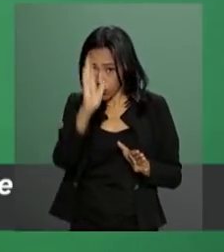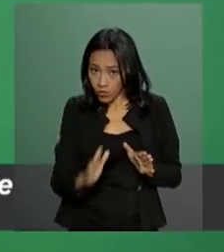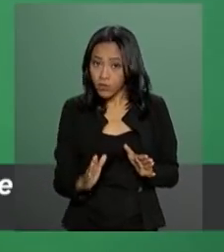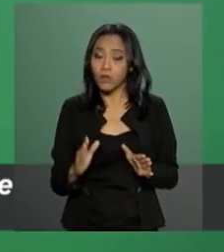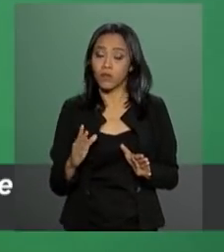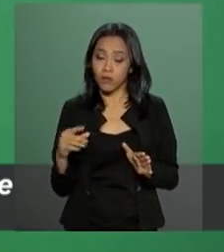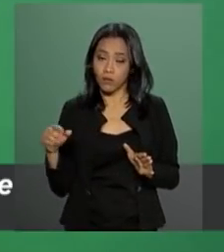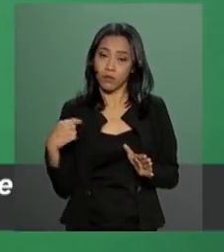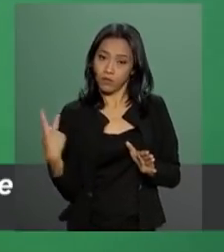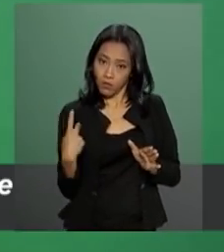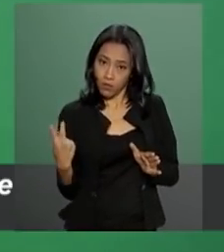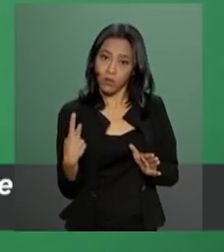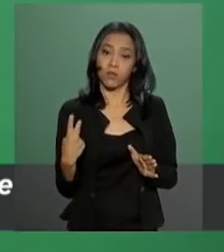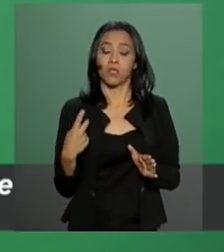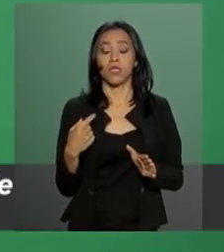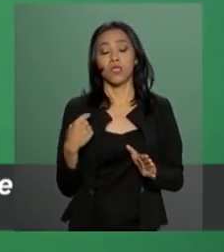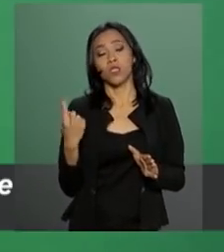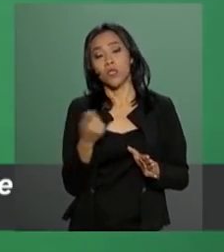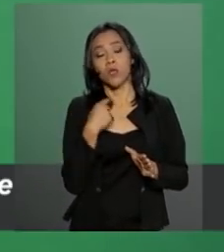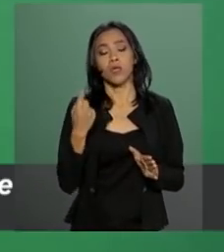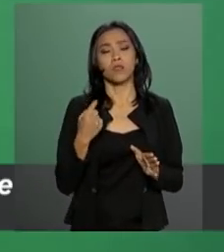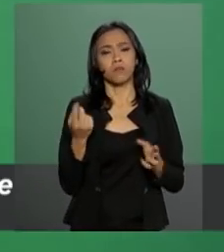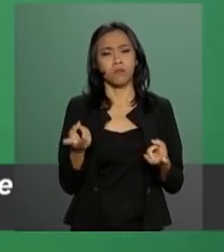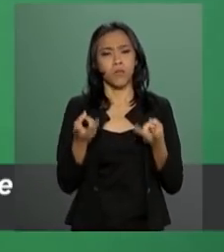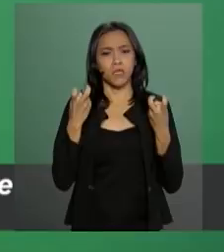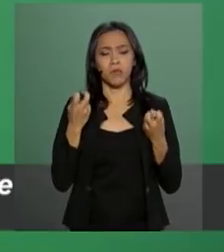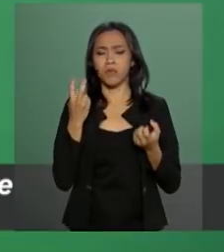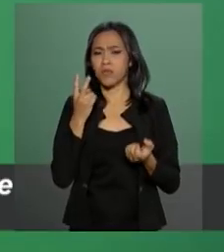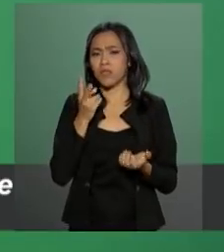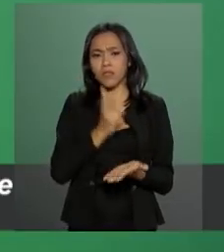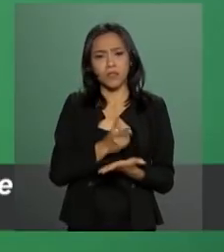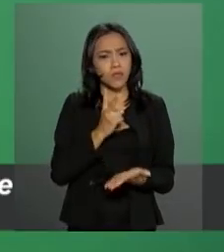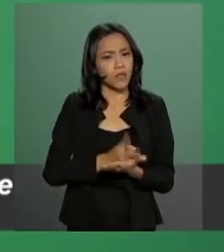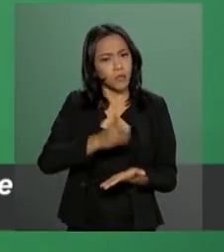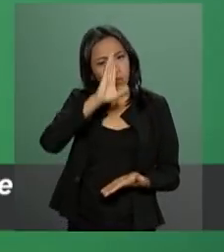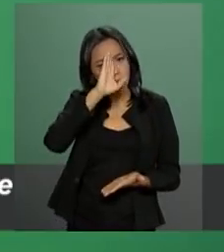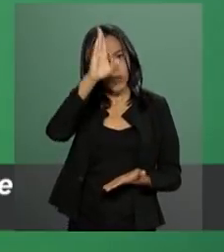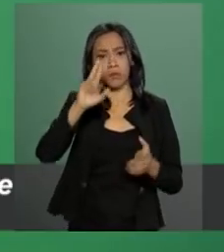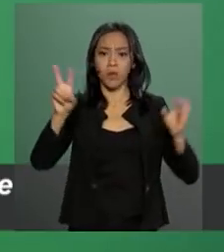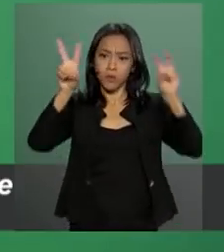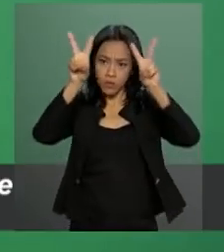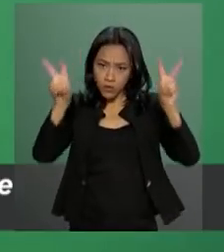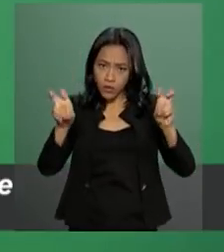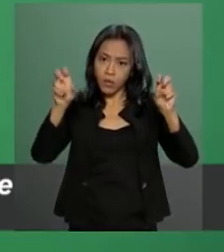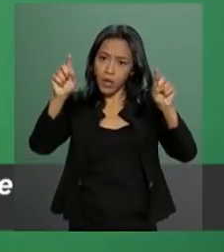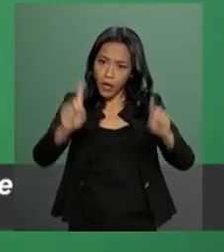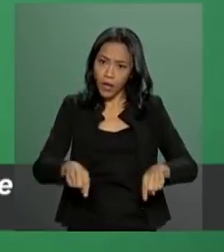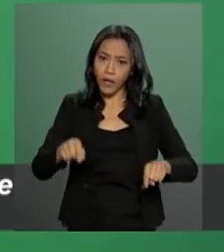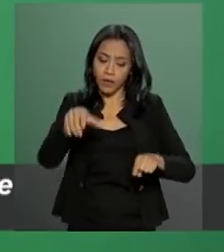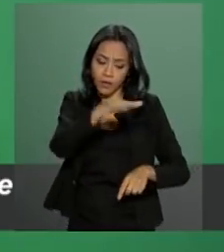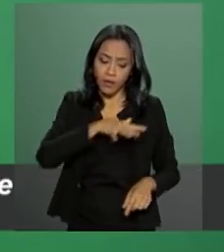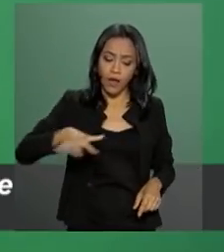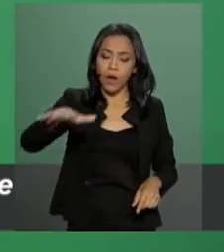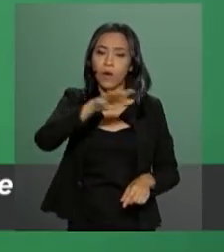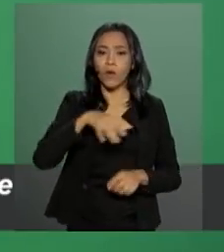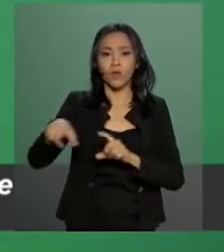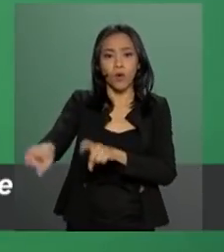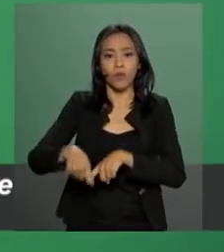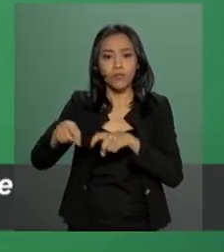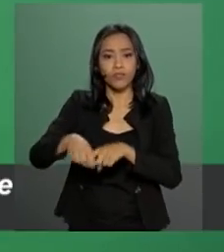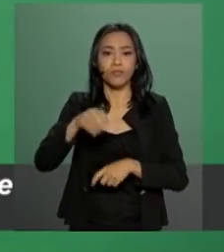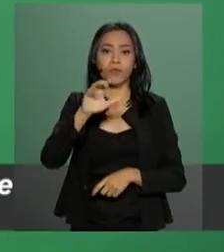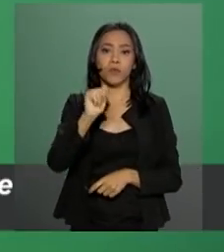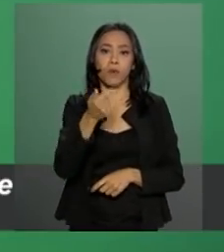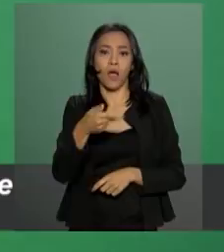nós percebemos sempre que o tópico principal das conversas internacionais giram em torno do agronegócio é assim com a